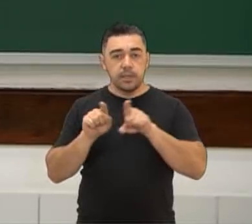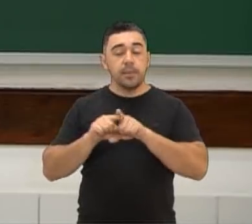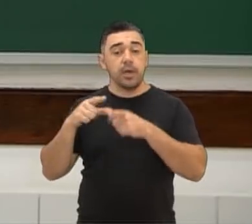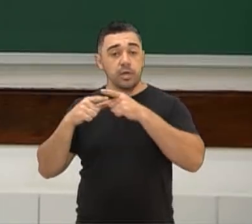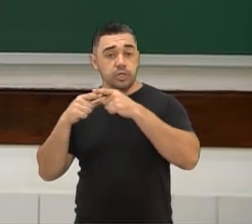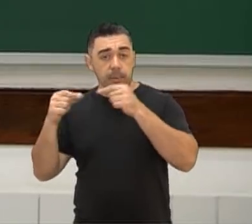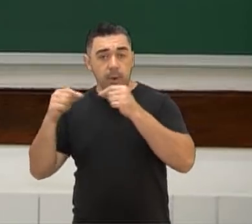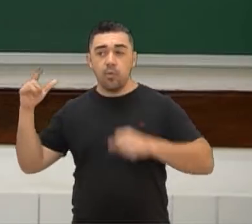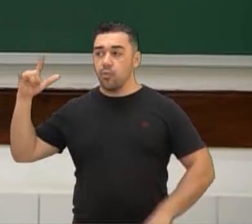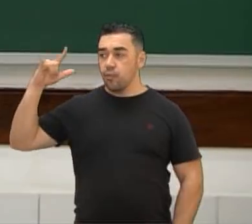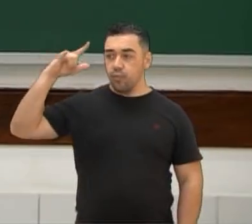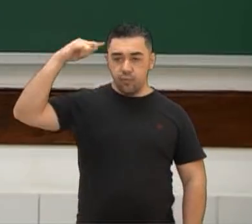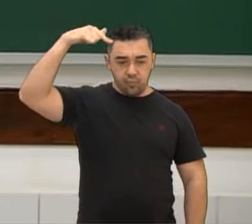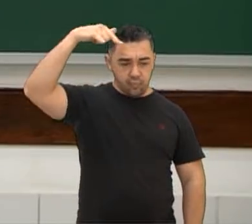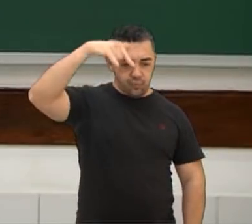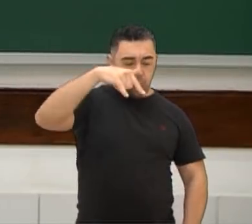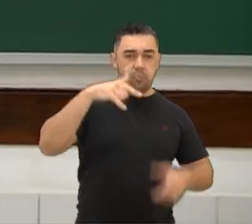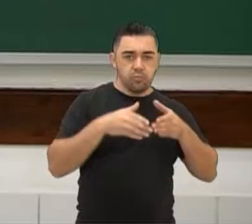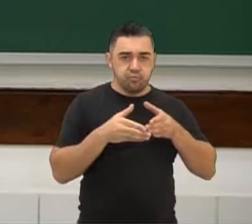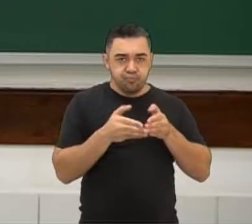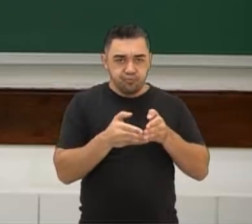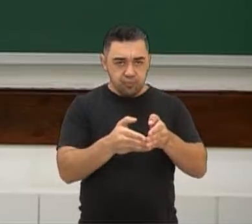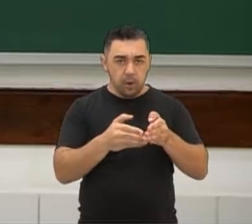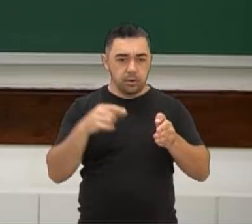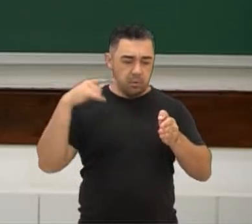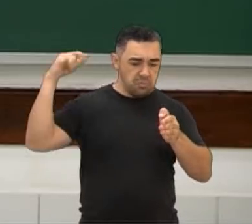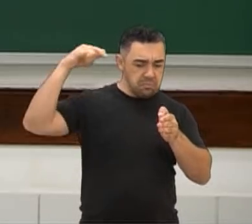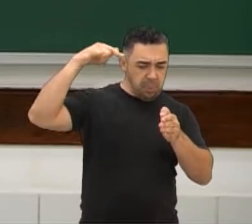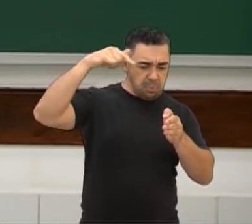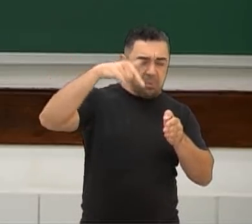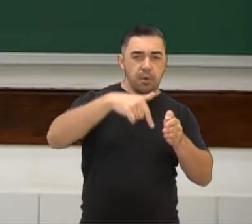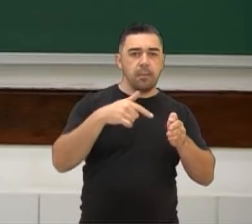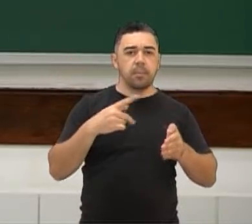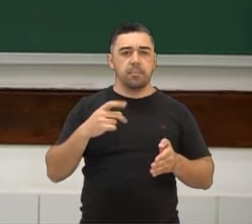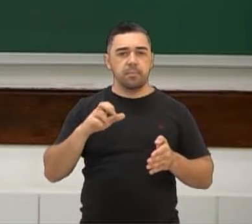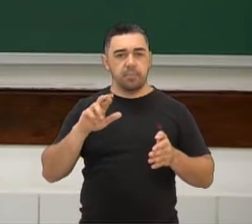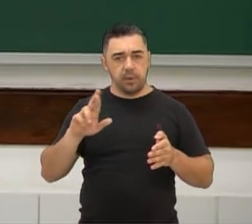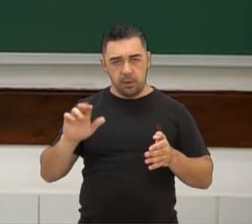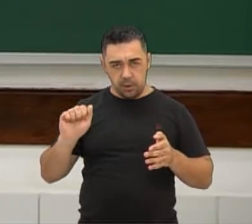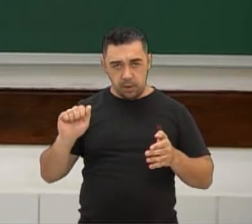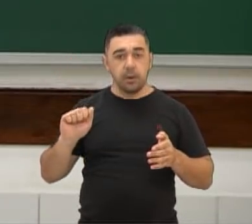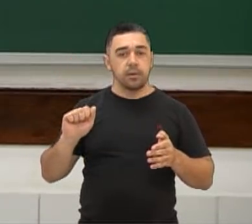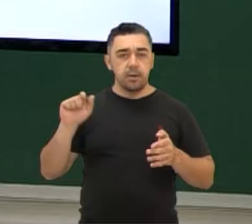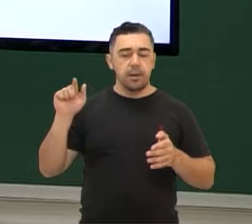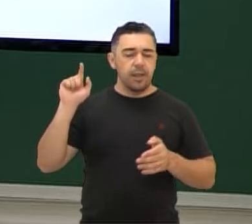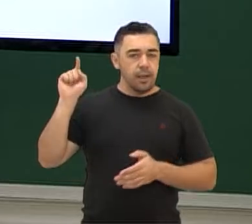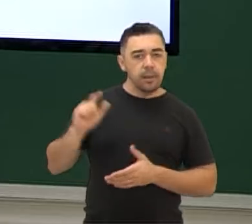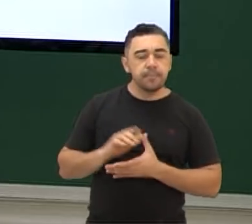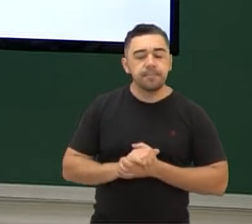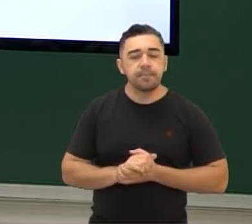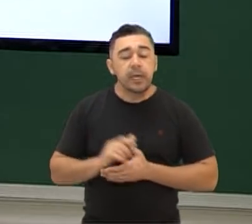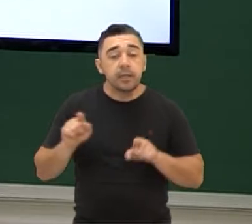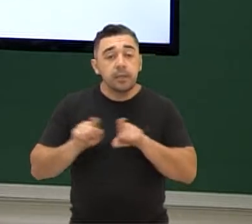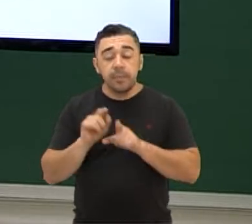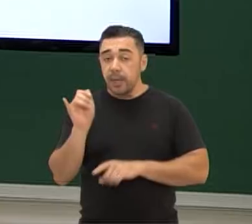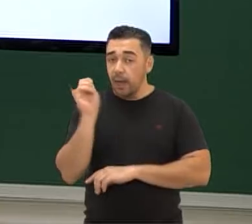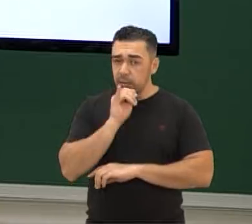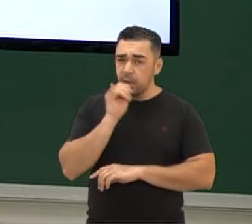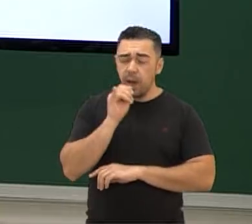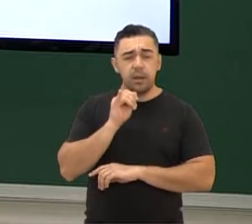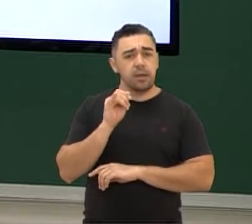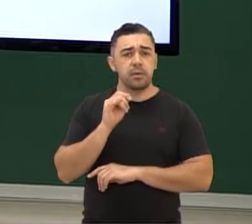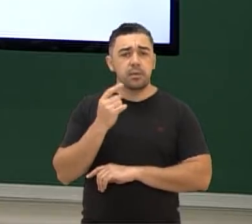Unidos na base de Pearl Harbor, no Havaí. Aí eles entraram na guerra. Ainda, a Itália se rendeu